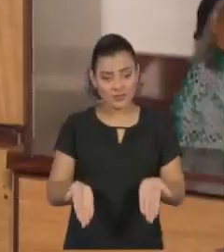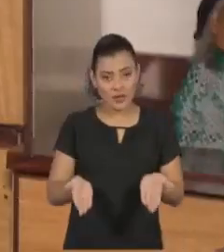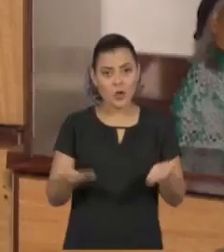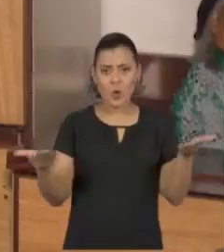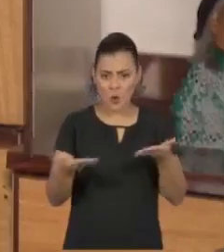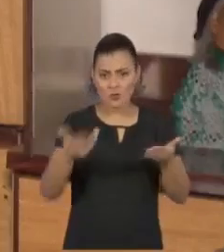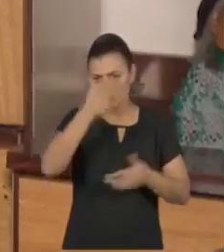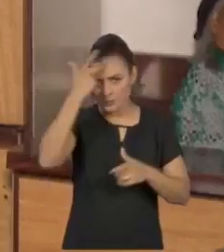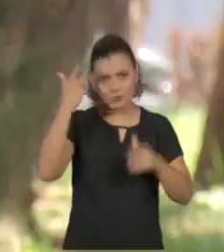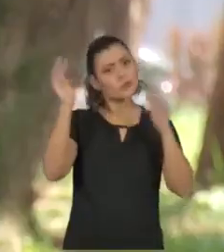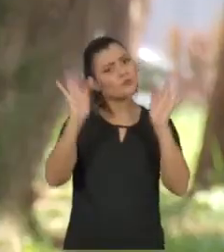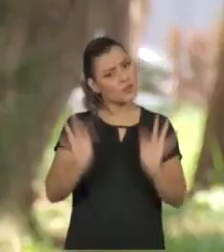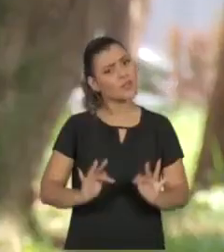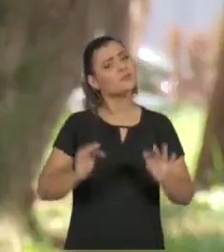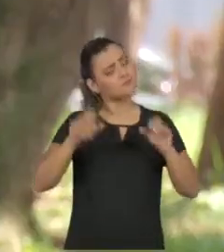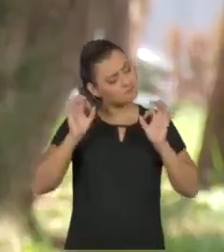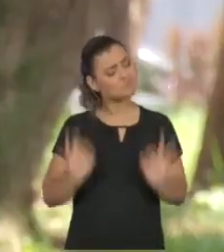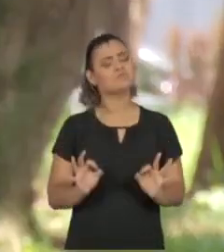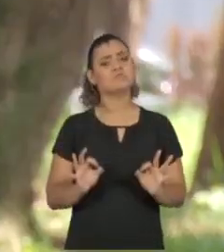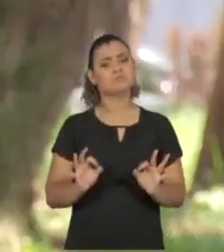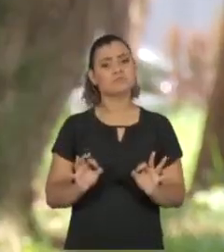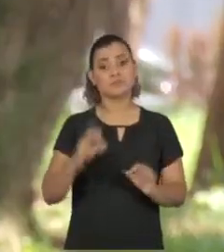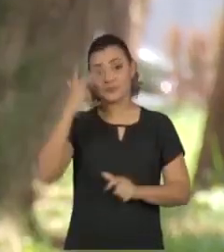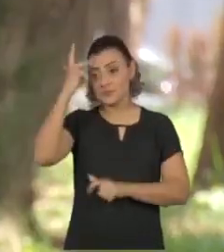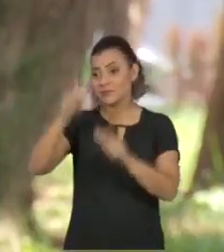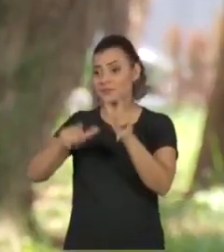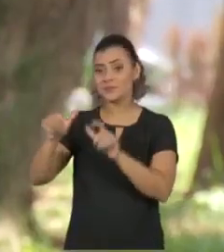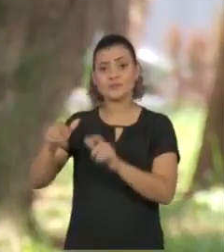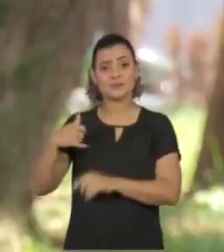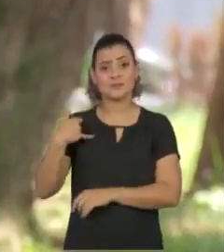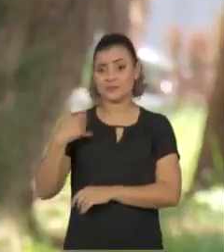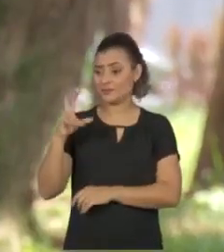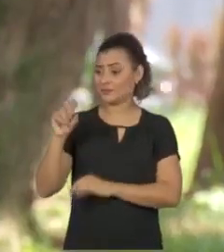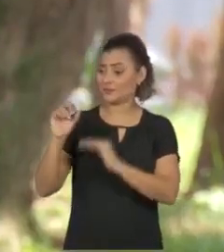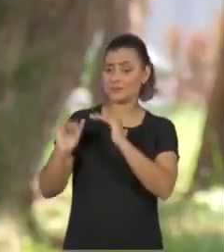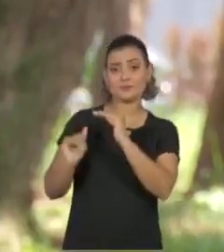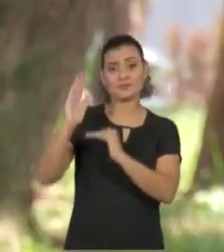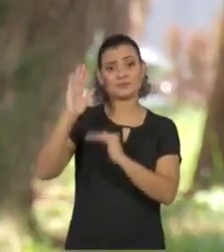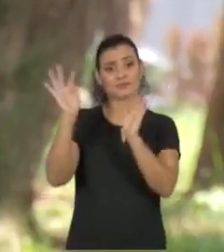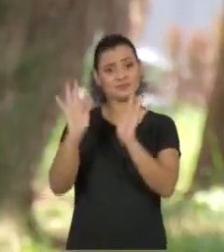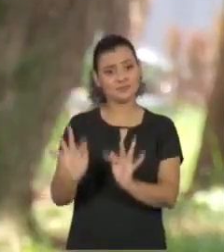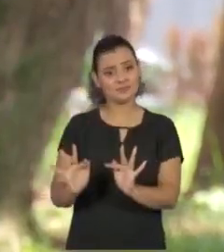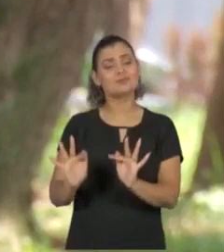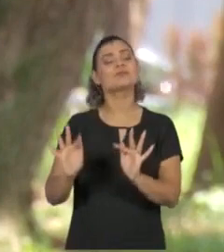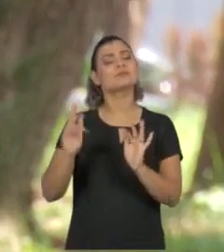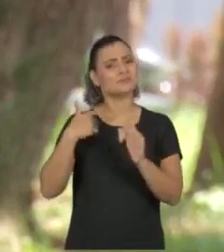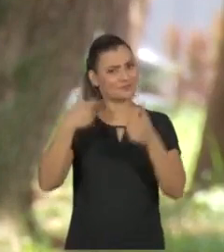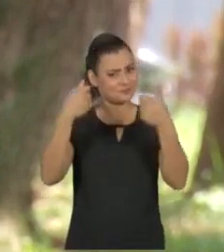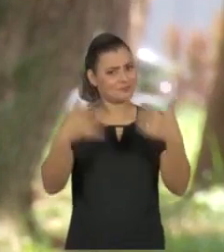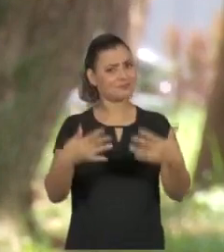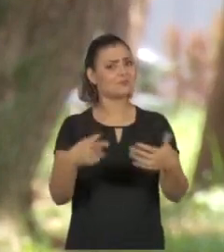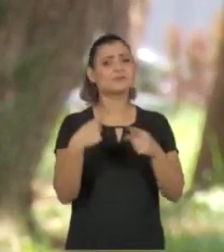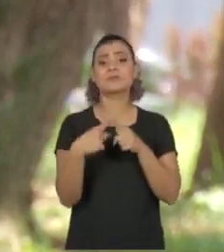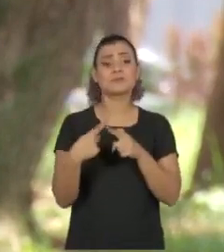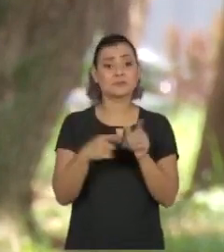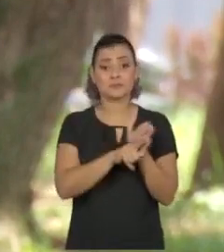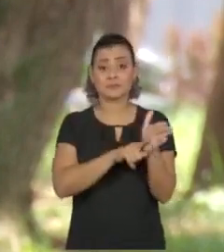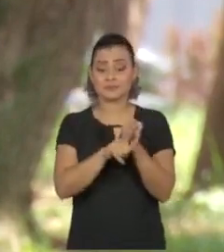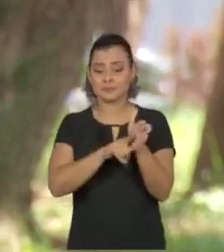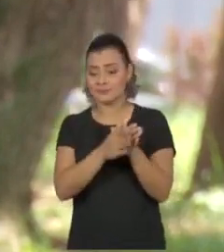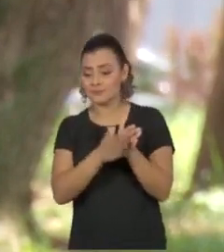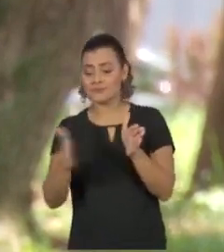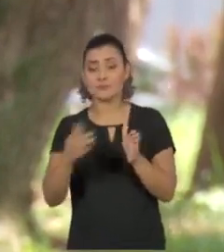eu sou uma pessoa feliz. A felicidade das pessoas com mais de 50 anos de idade pode ter uma explicação. É o que sugere uma pesquisa feita